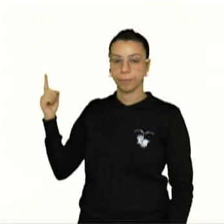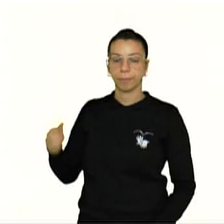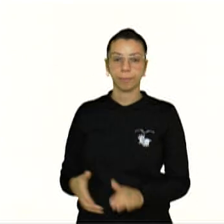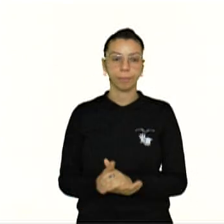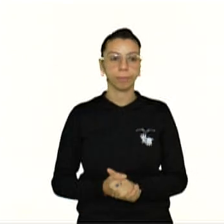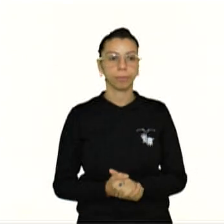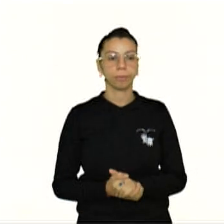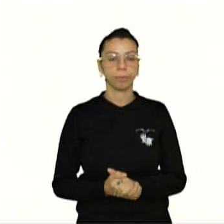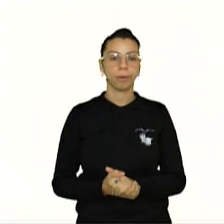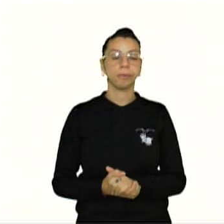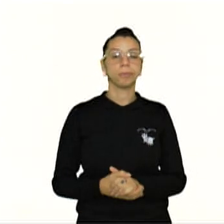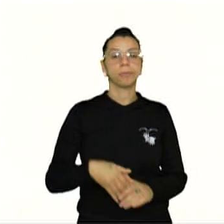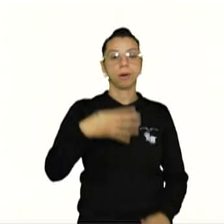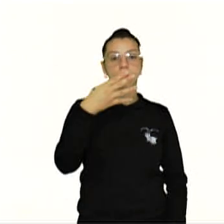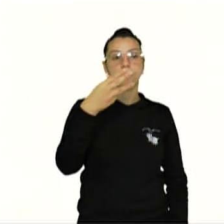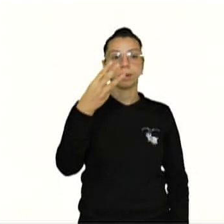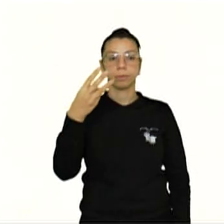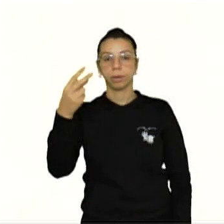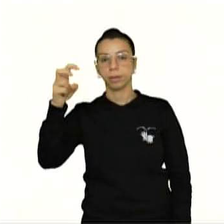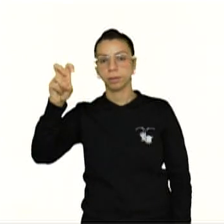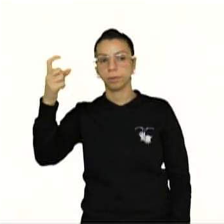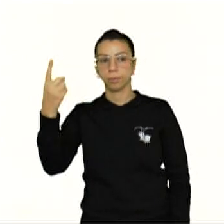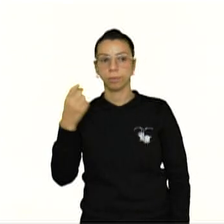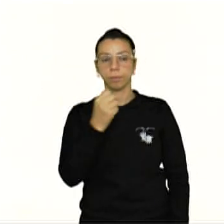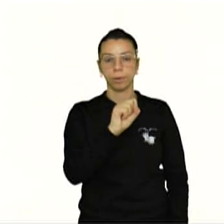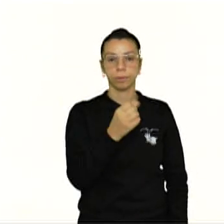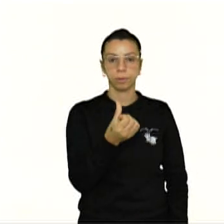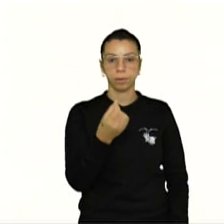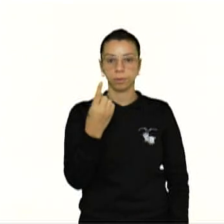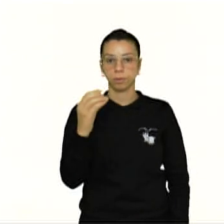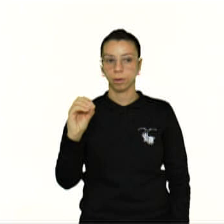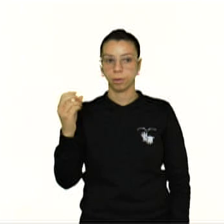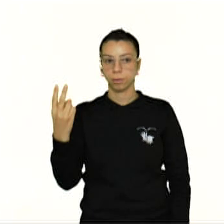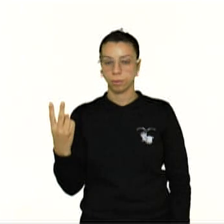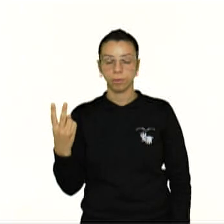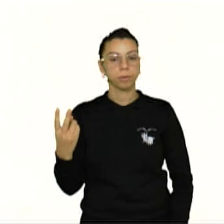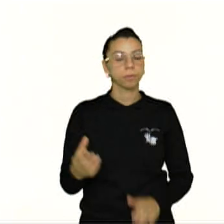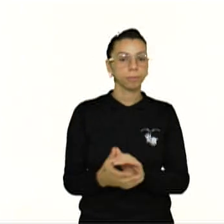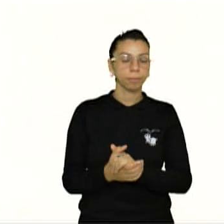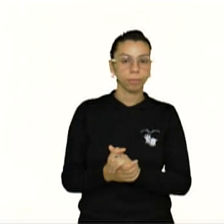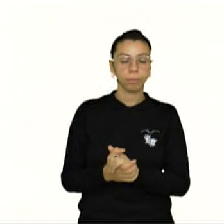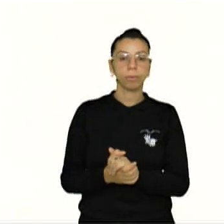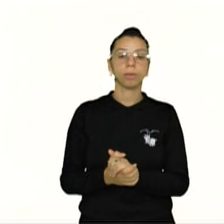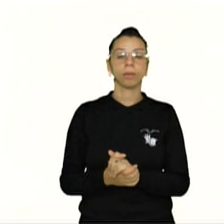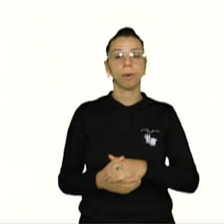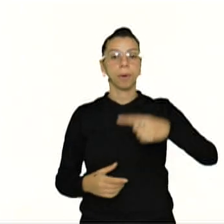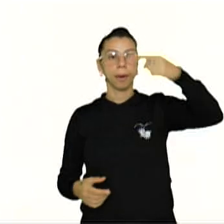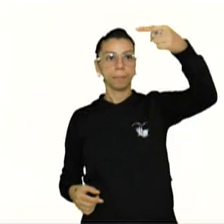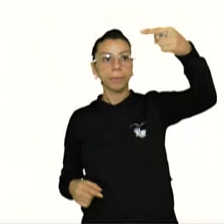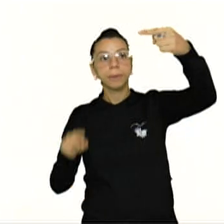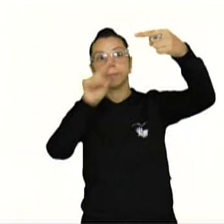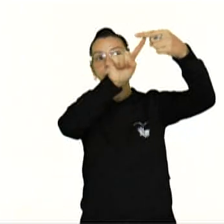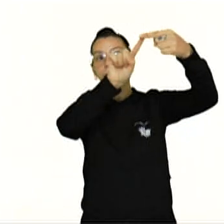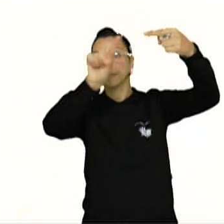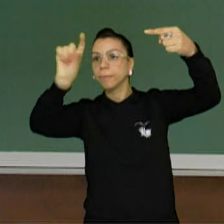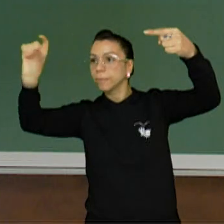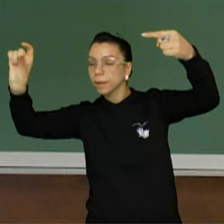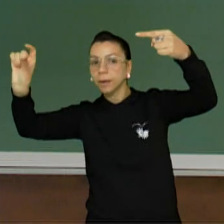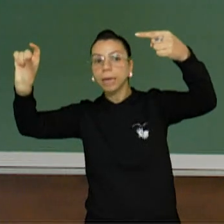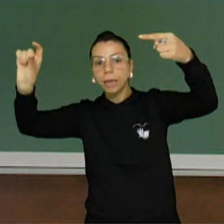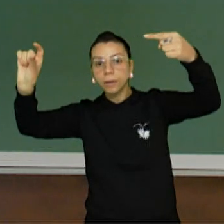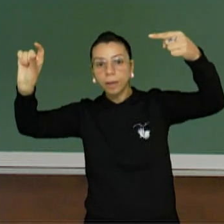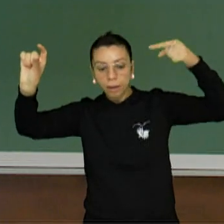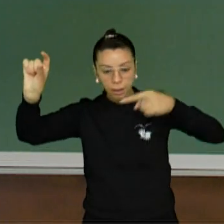3, 5 e 1, 8, 6, 10, 2, né? Então, a última linha, ela é proporcional